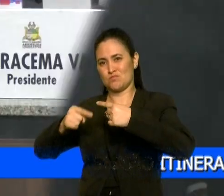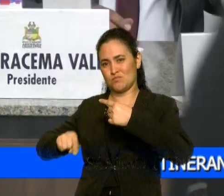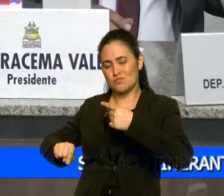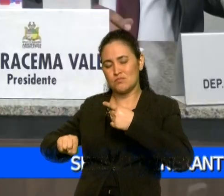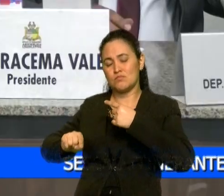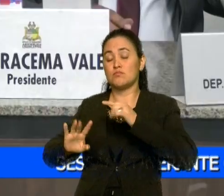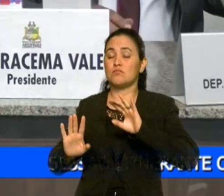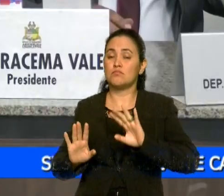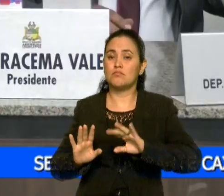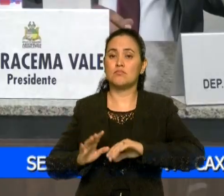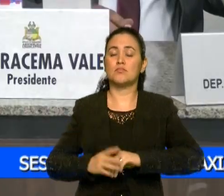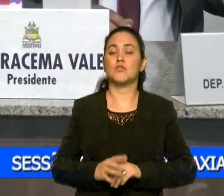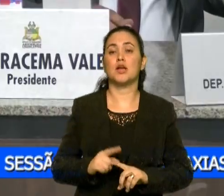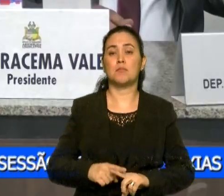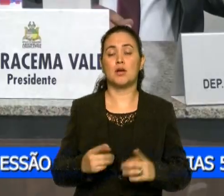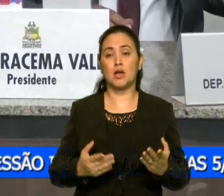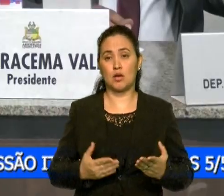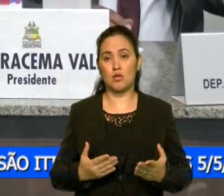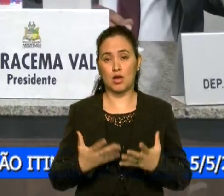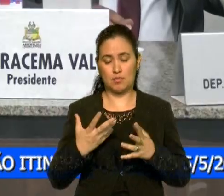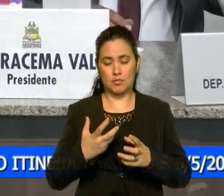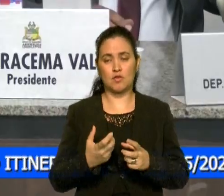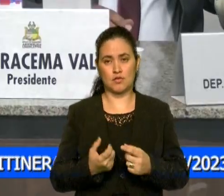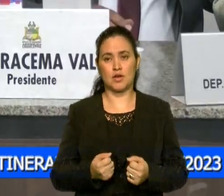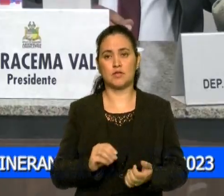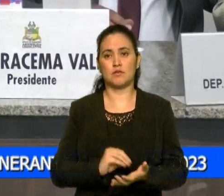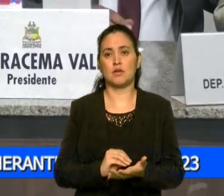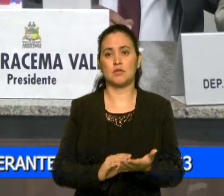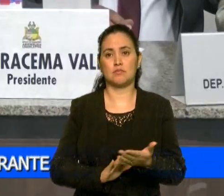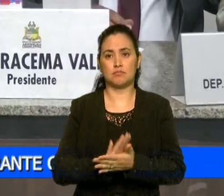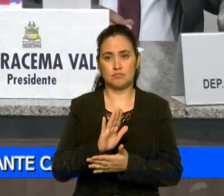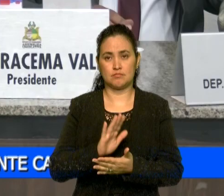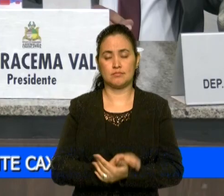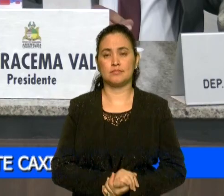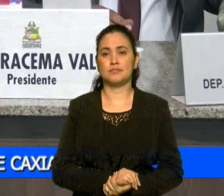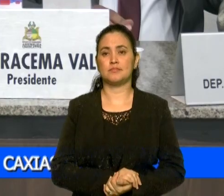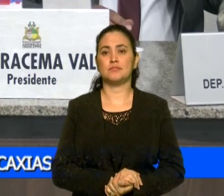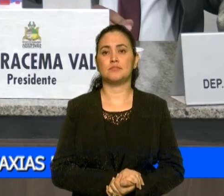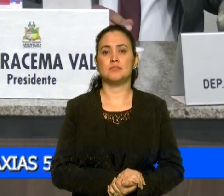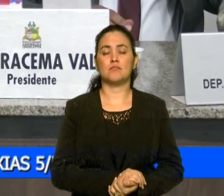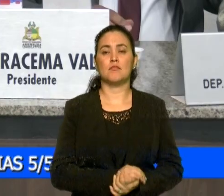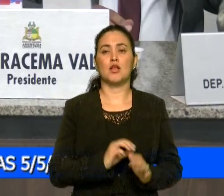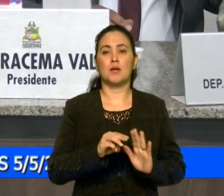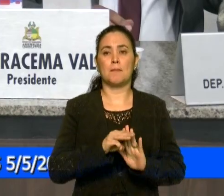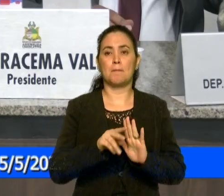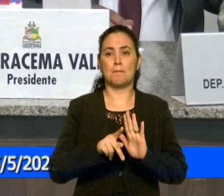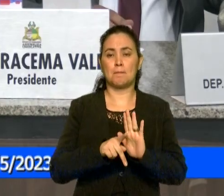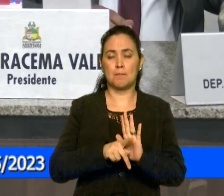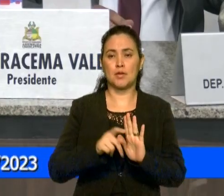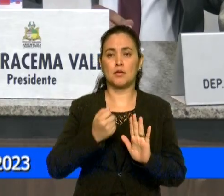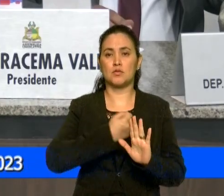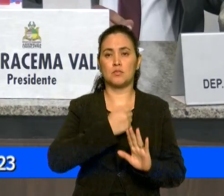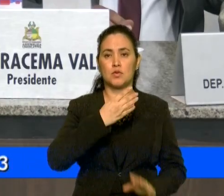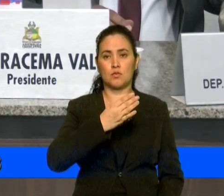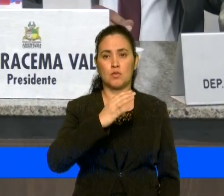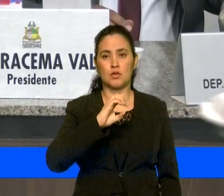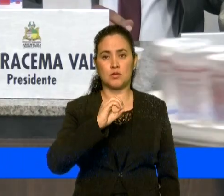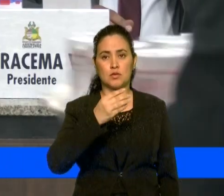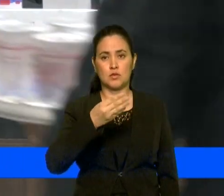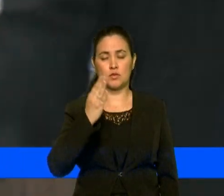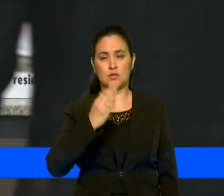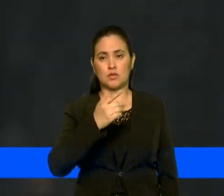votações. Essa aqui foi aprovada e vai à promulgação. Medida provisória número 404 de